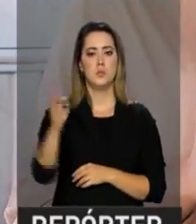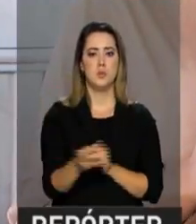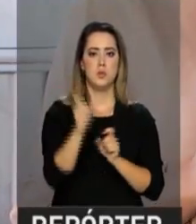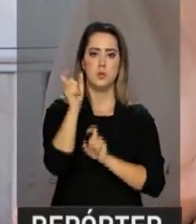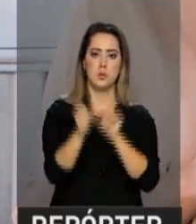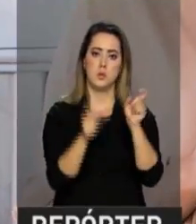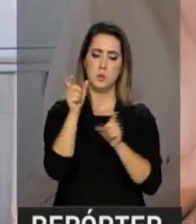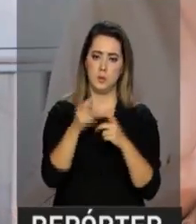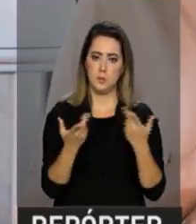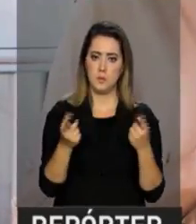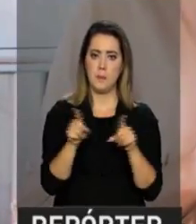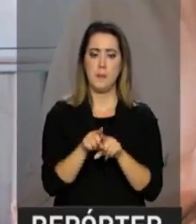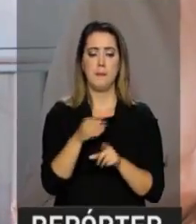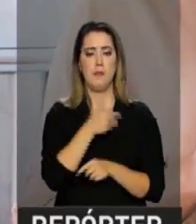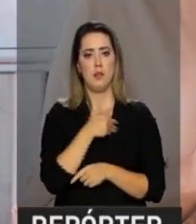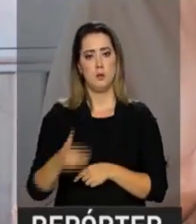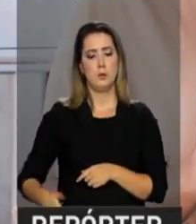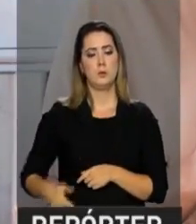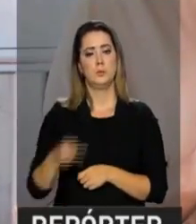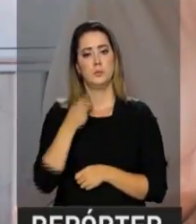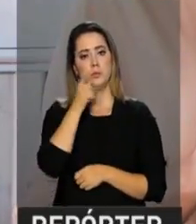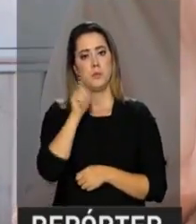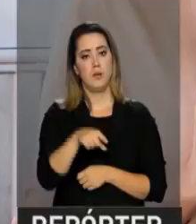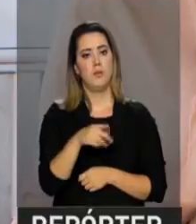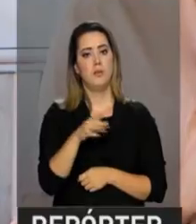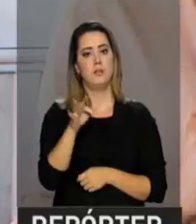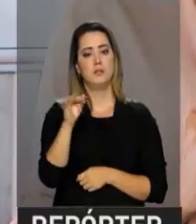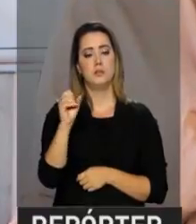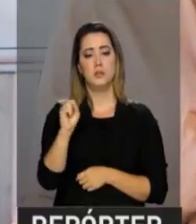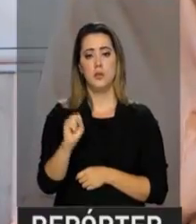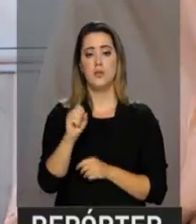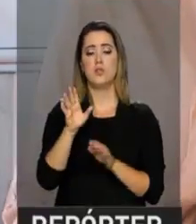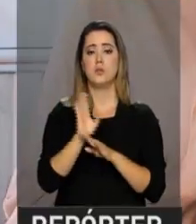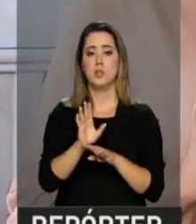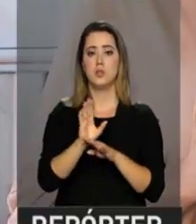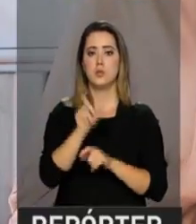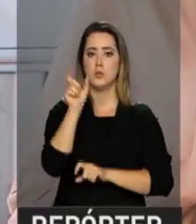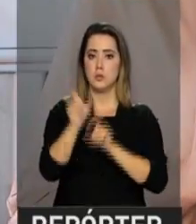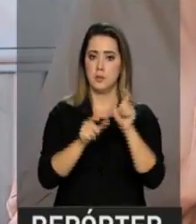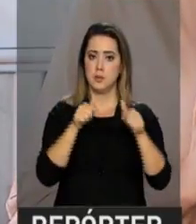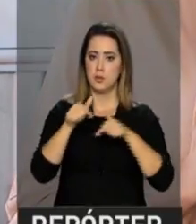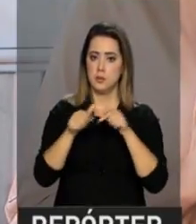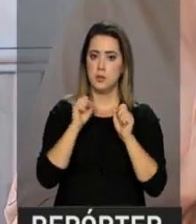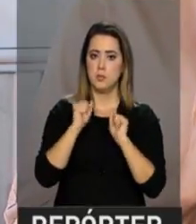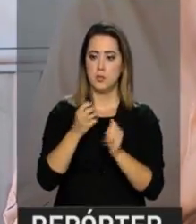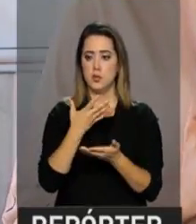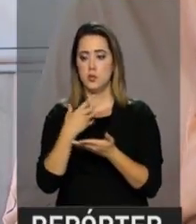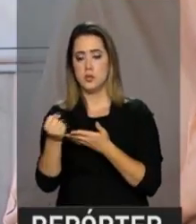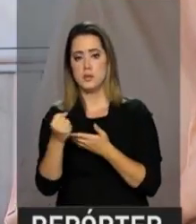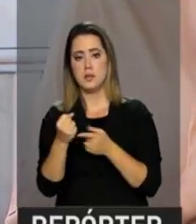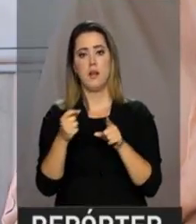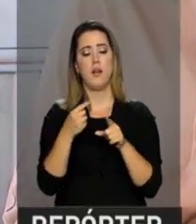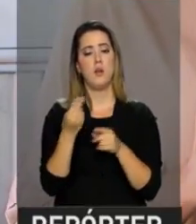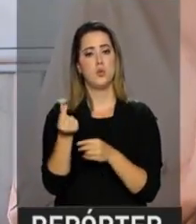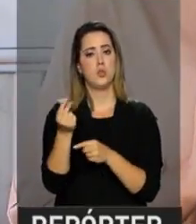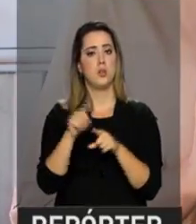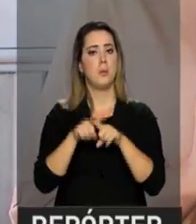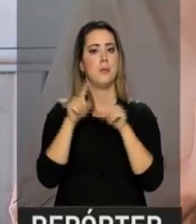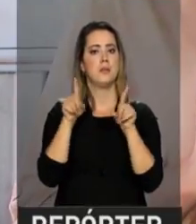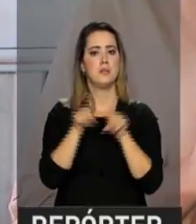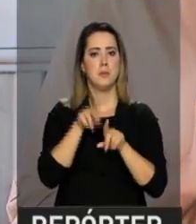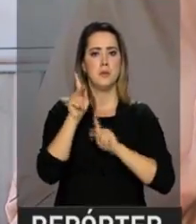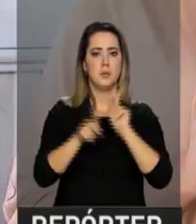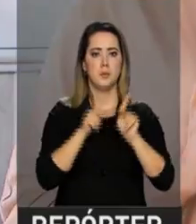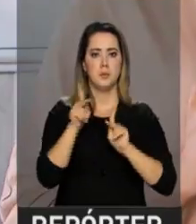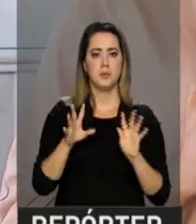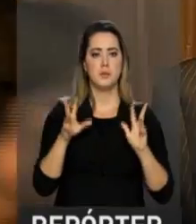de pessoas. Para o governo, o FGTS beneficia não só o trabalhador, que pode sacar o dinheiro em algumas situações, mas a